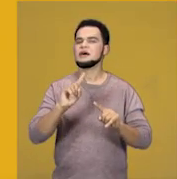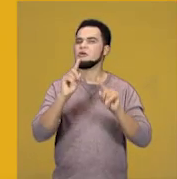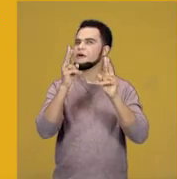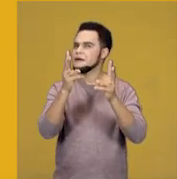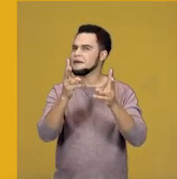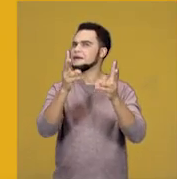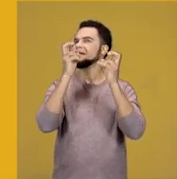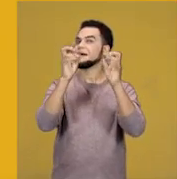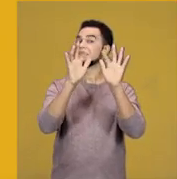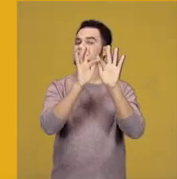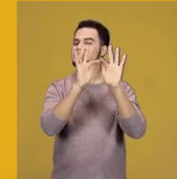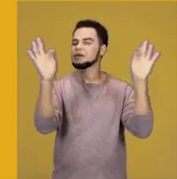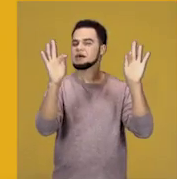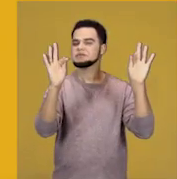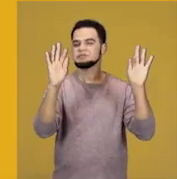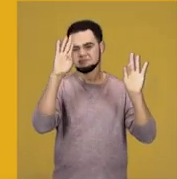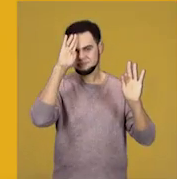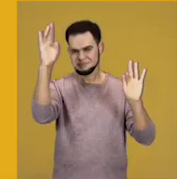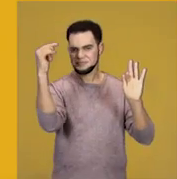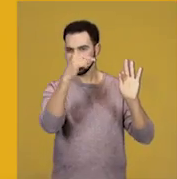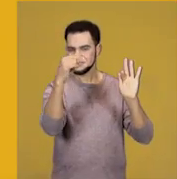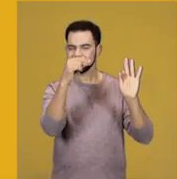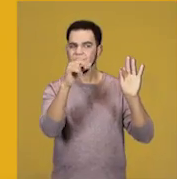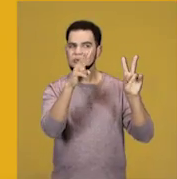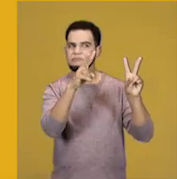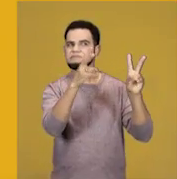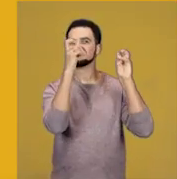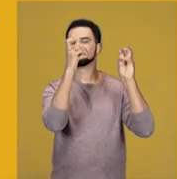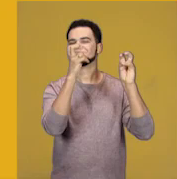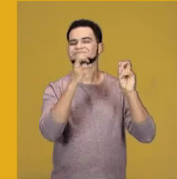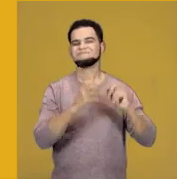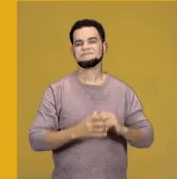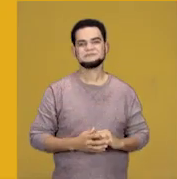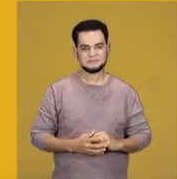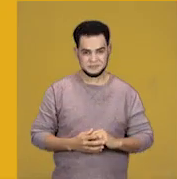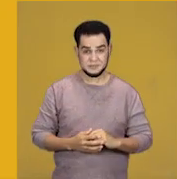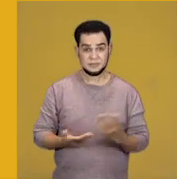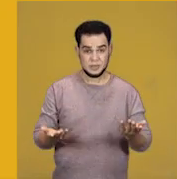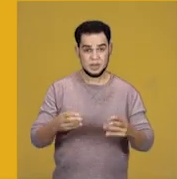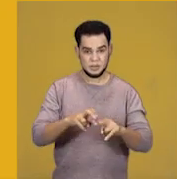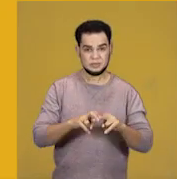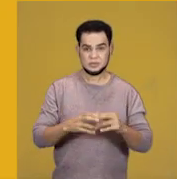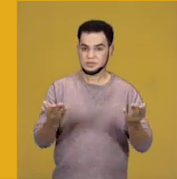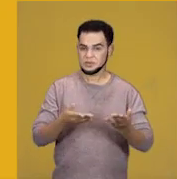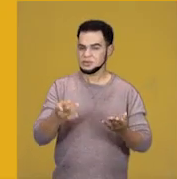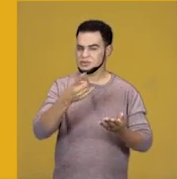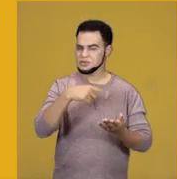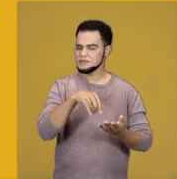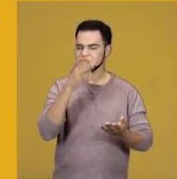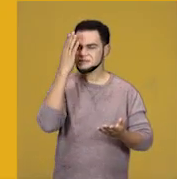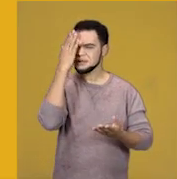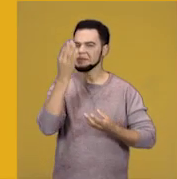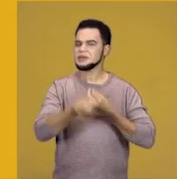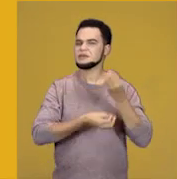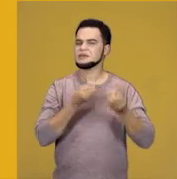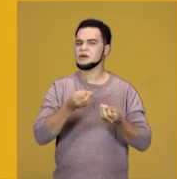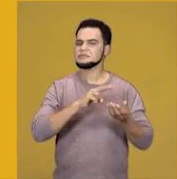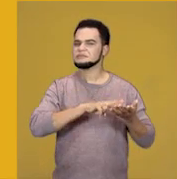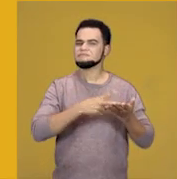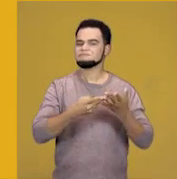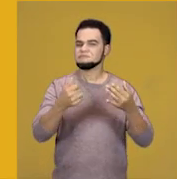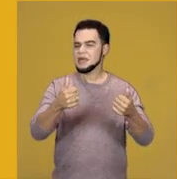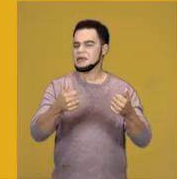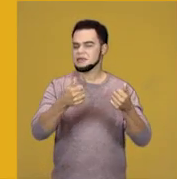bem a frase tema. Portanto, hoje nós vamos ver como interpretar bem essa frase da proposta, tá? Vamos